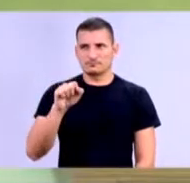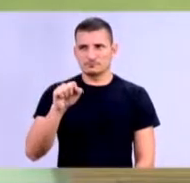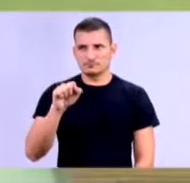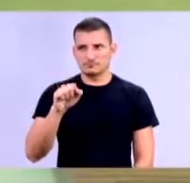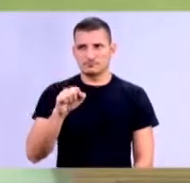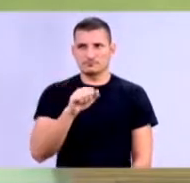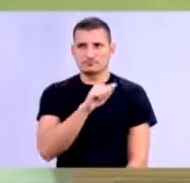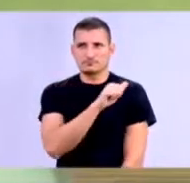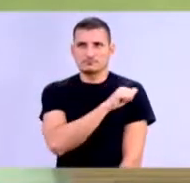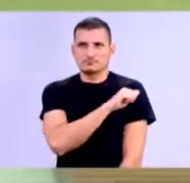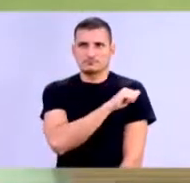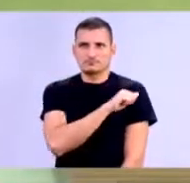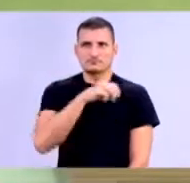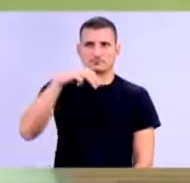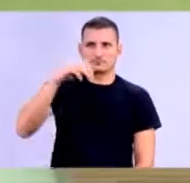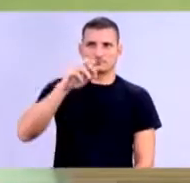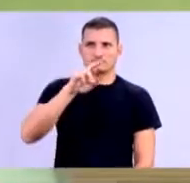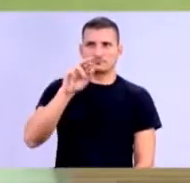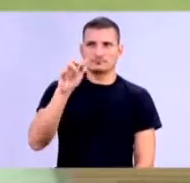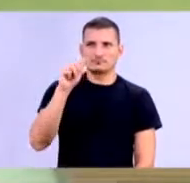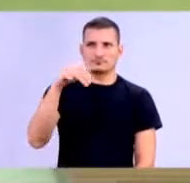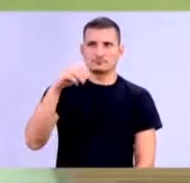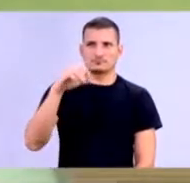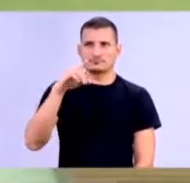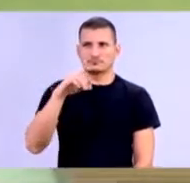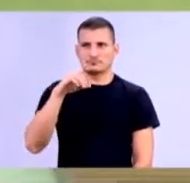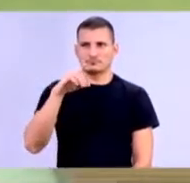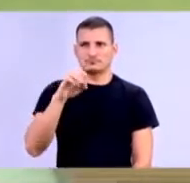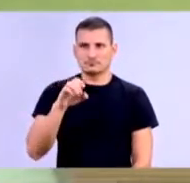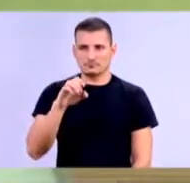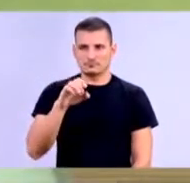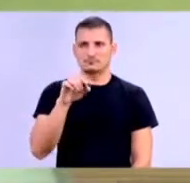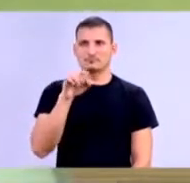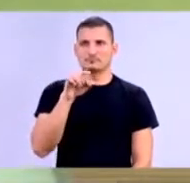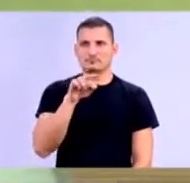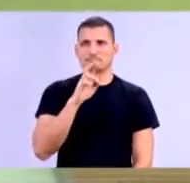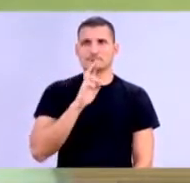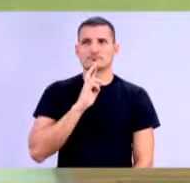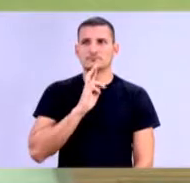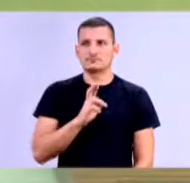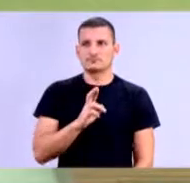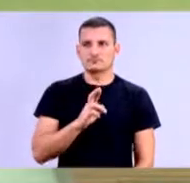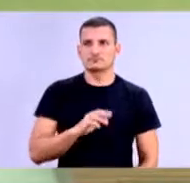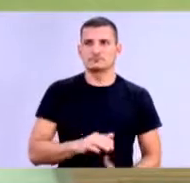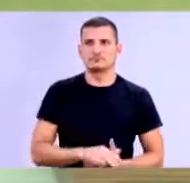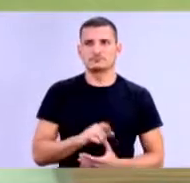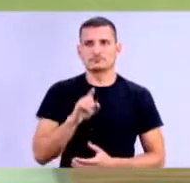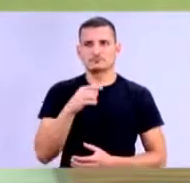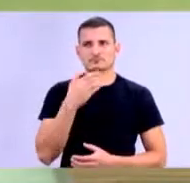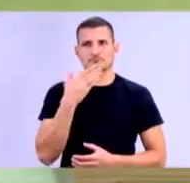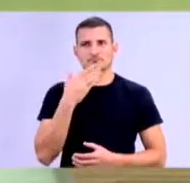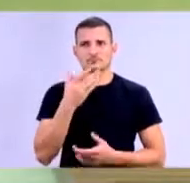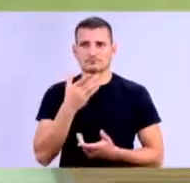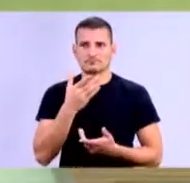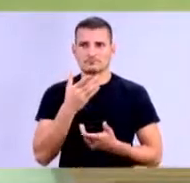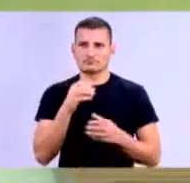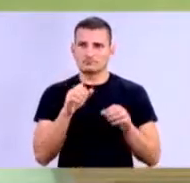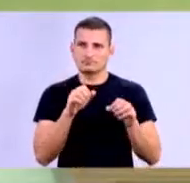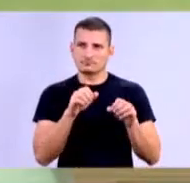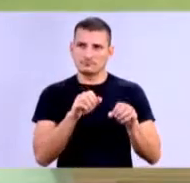o aluno Mohamed, que ele diz que é um tipo de educação